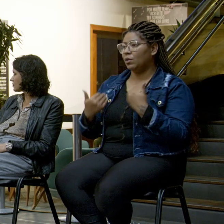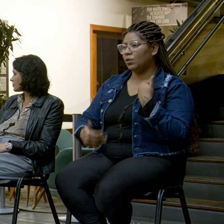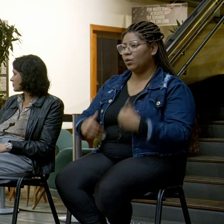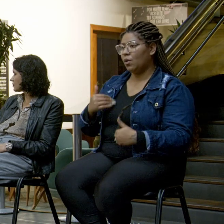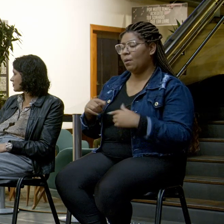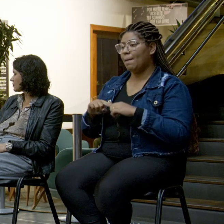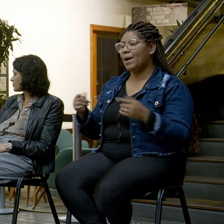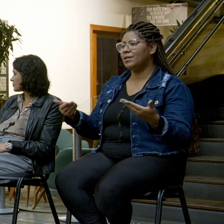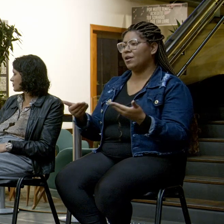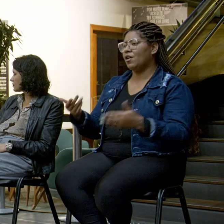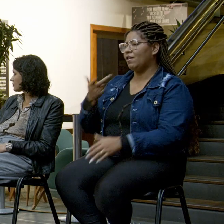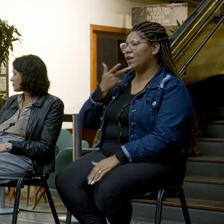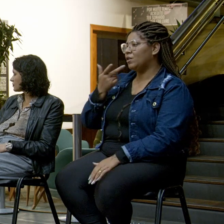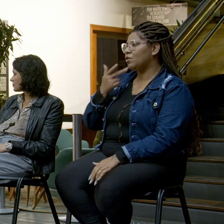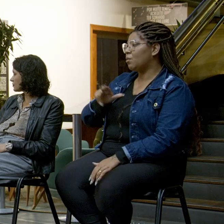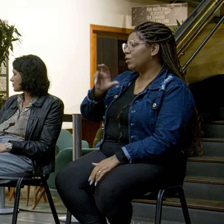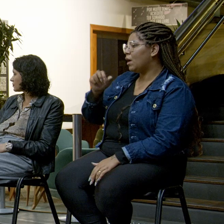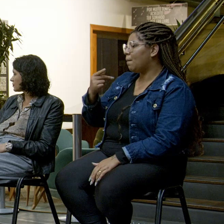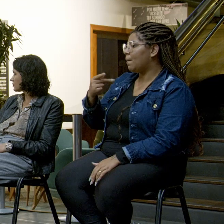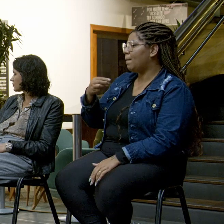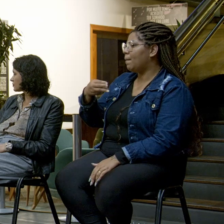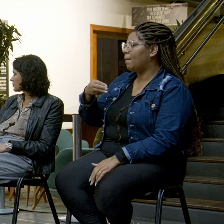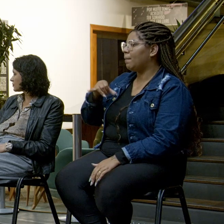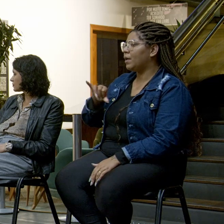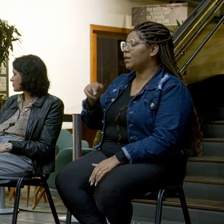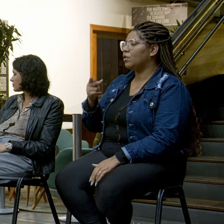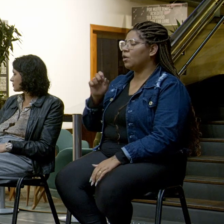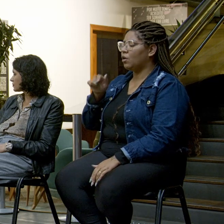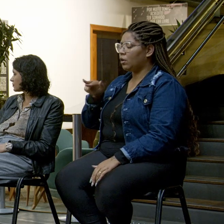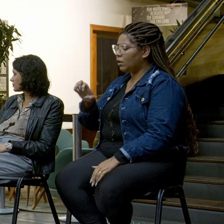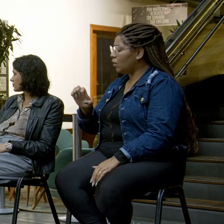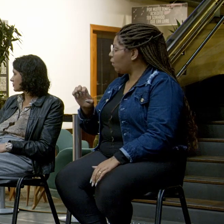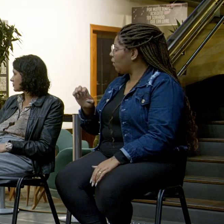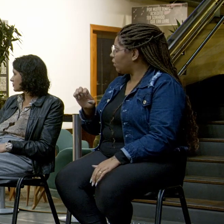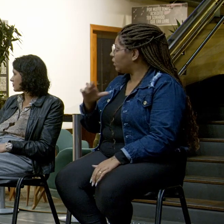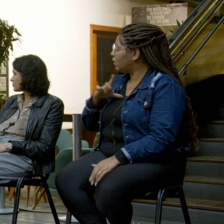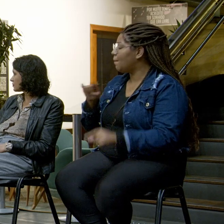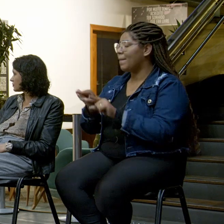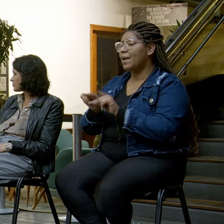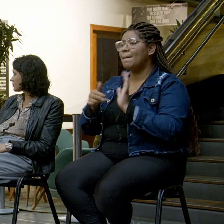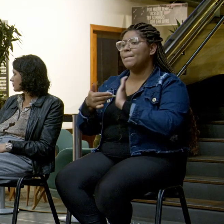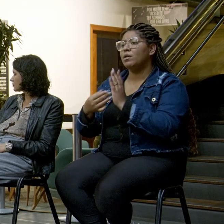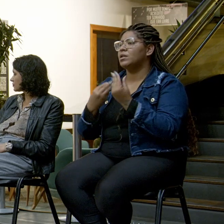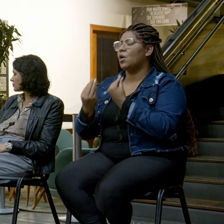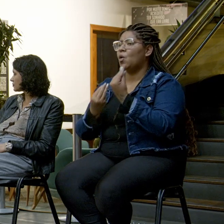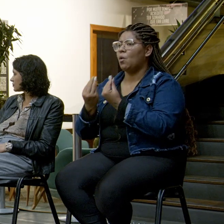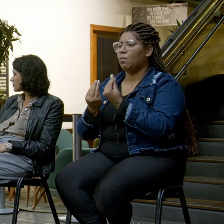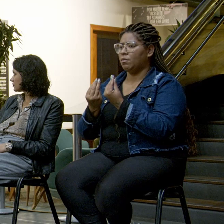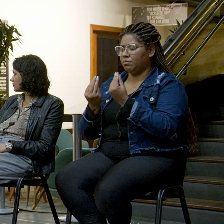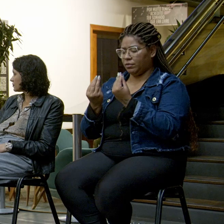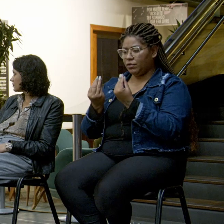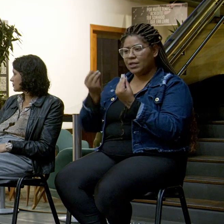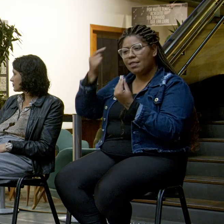Menocchio, na interpretação do historiador Carlo Ginzburg, trata também da circularidade da produção de